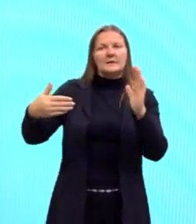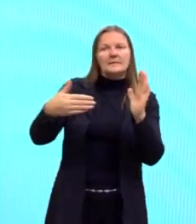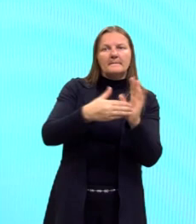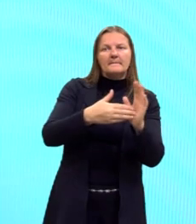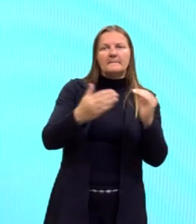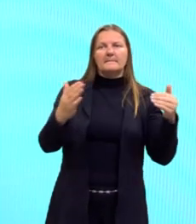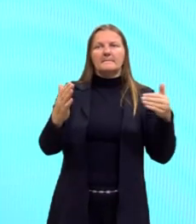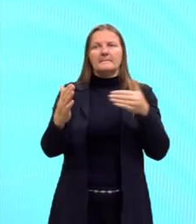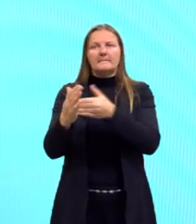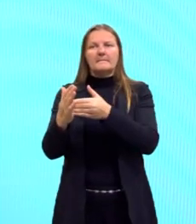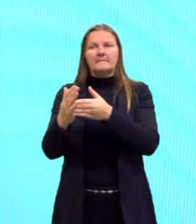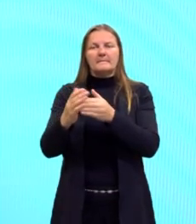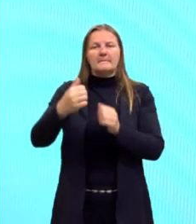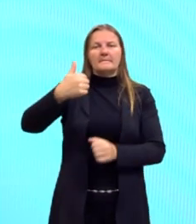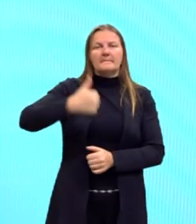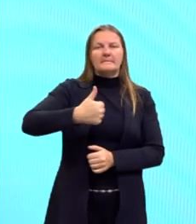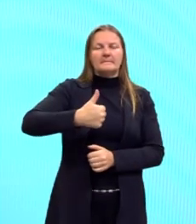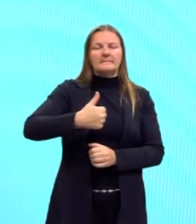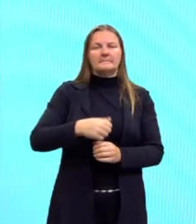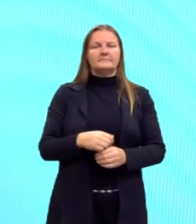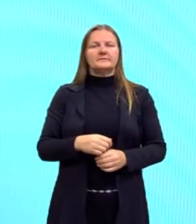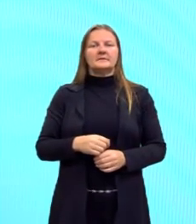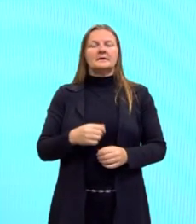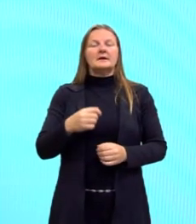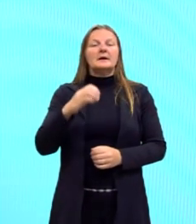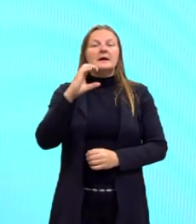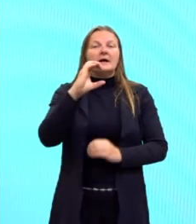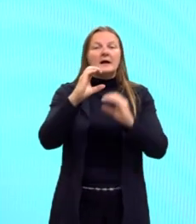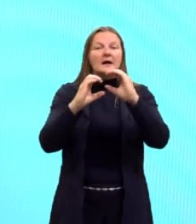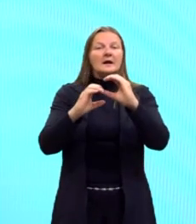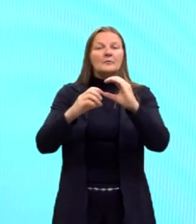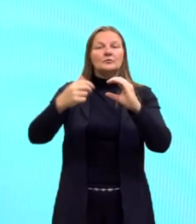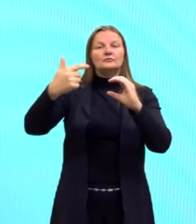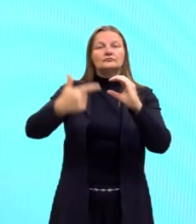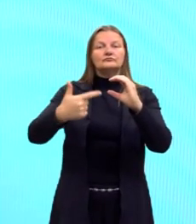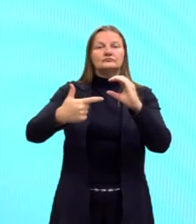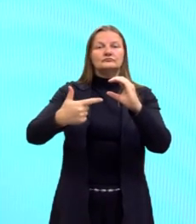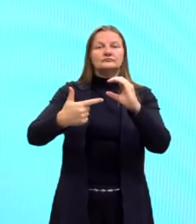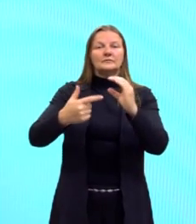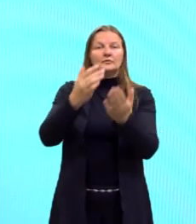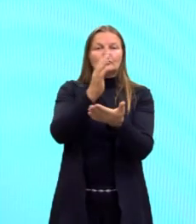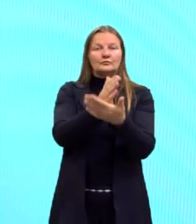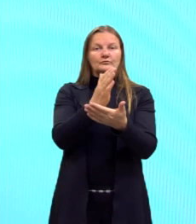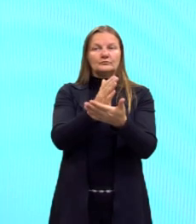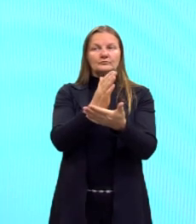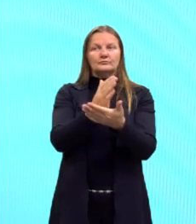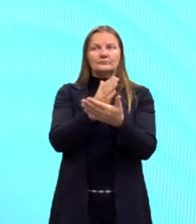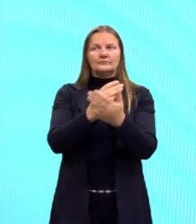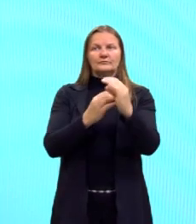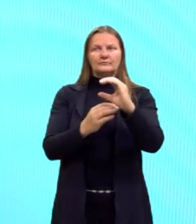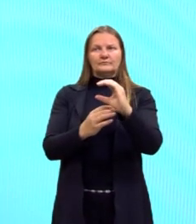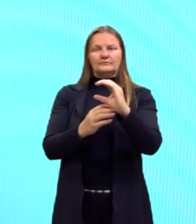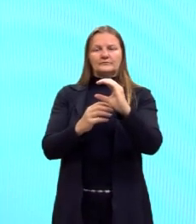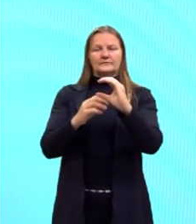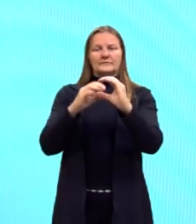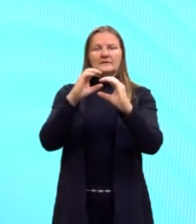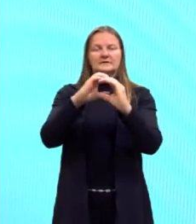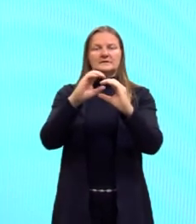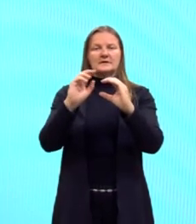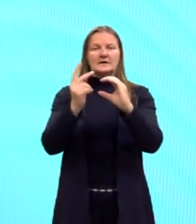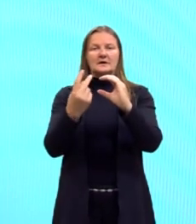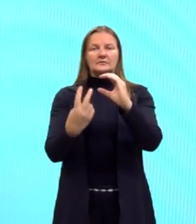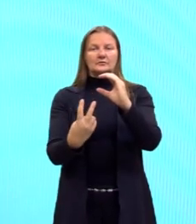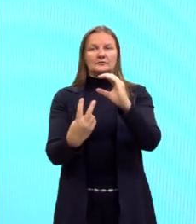extremidades dos carbonos e os secundários aqueles que estão no meio da cadeia o secundário é aquele que tem o ch2